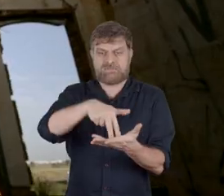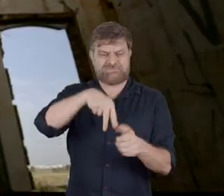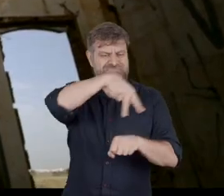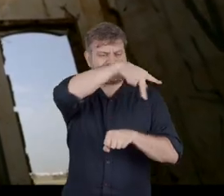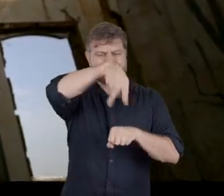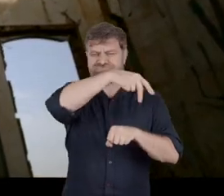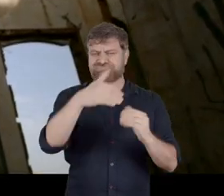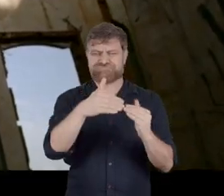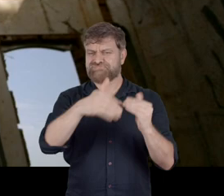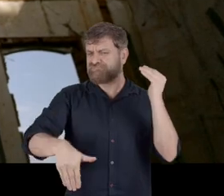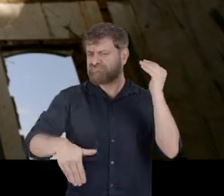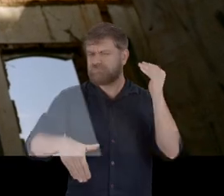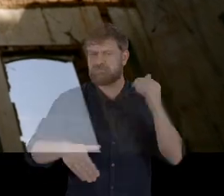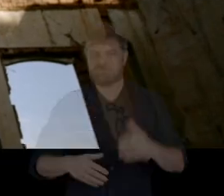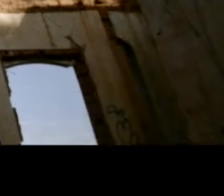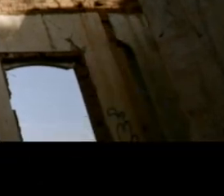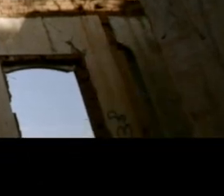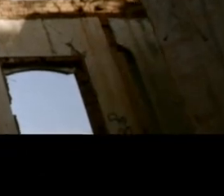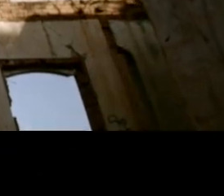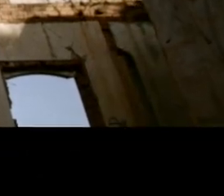país?